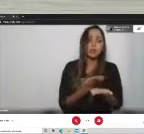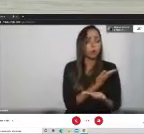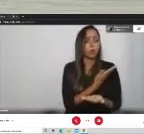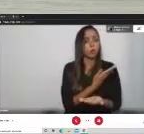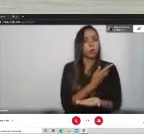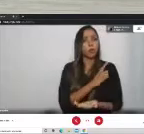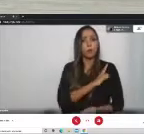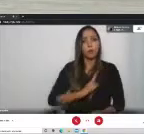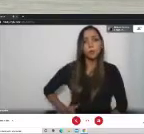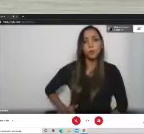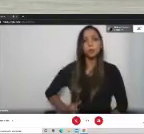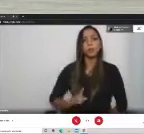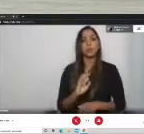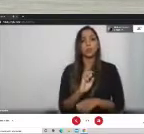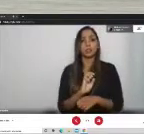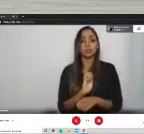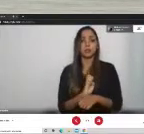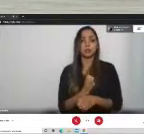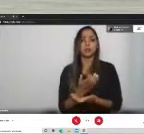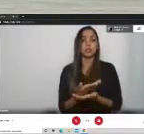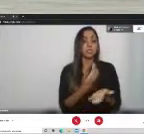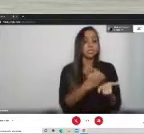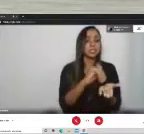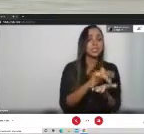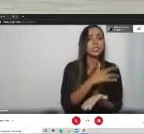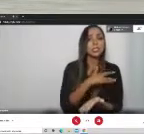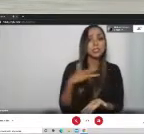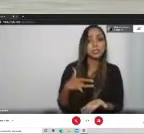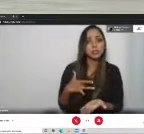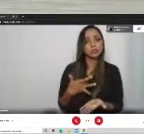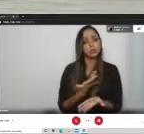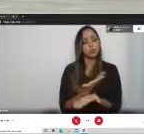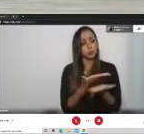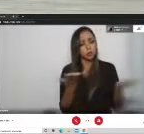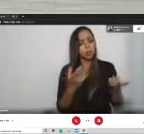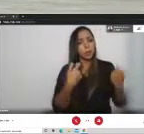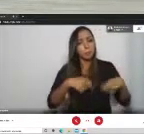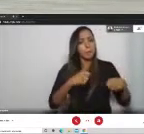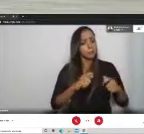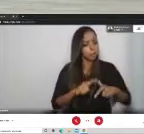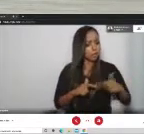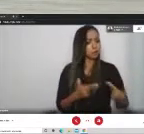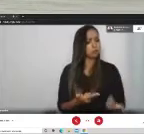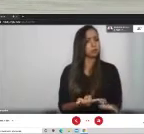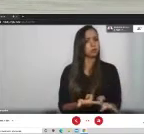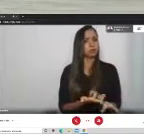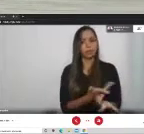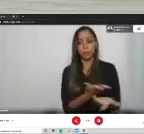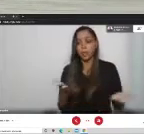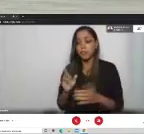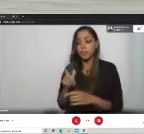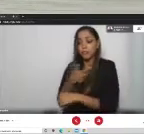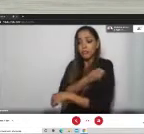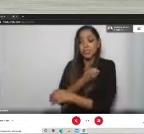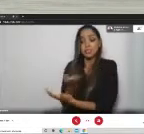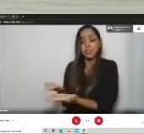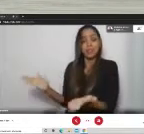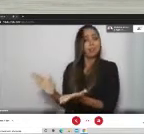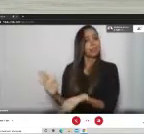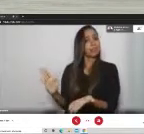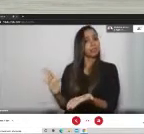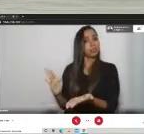município, vamos tomar providência, ver o que é preciso para vacinar esse pessoal da frente, esse